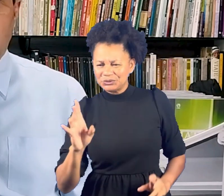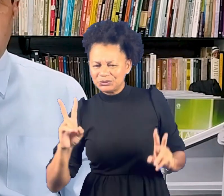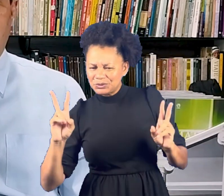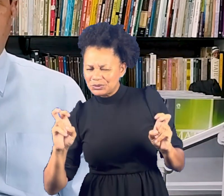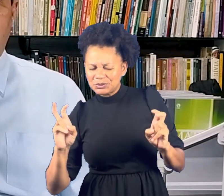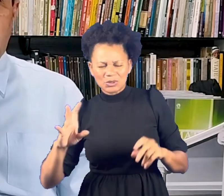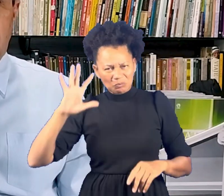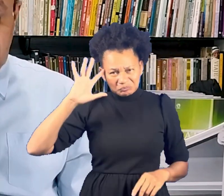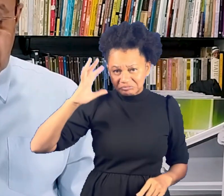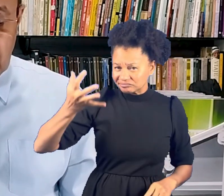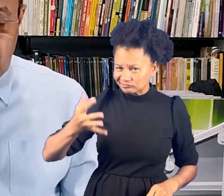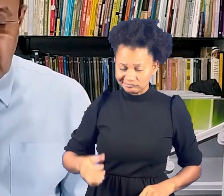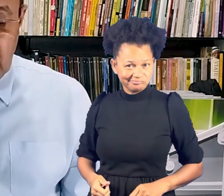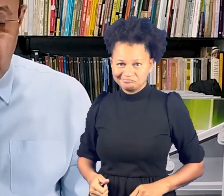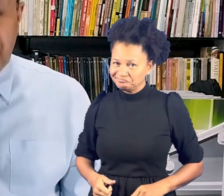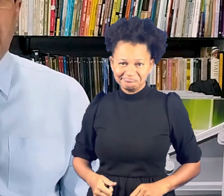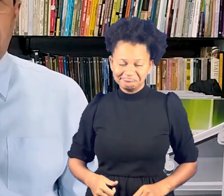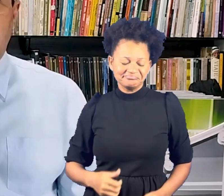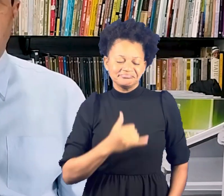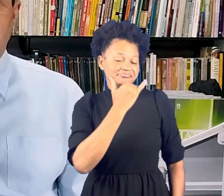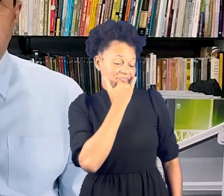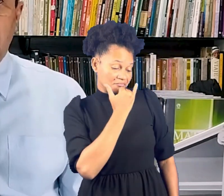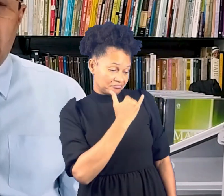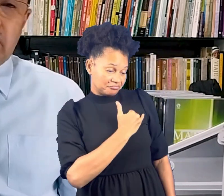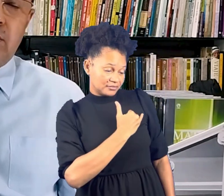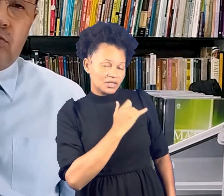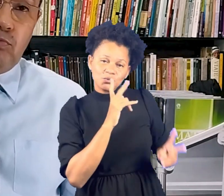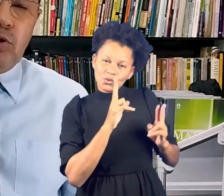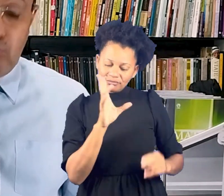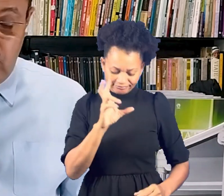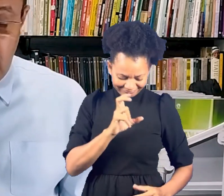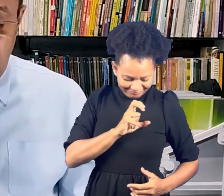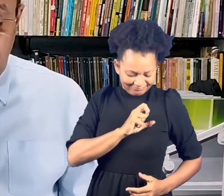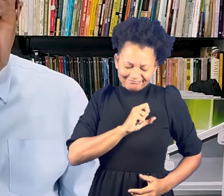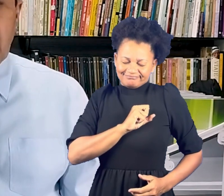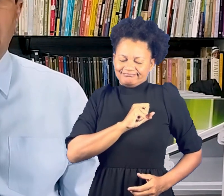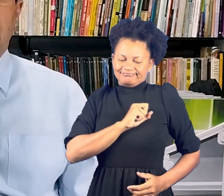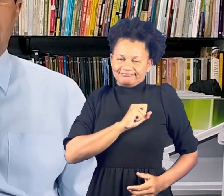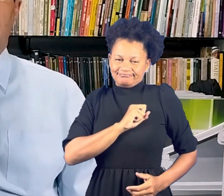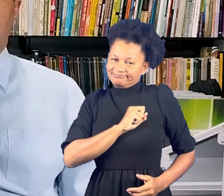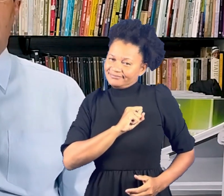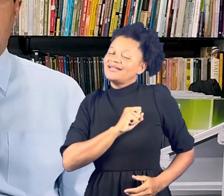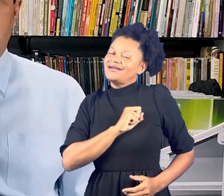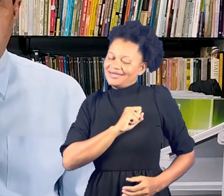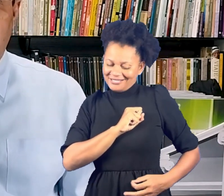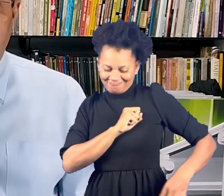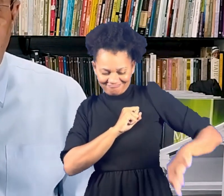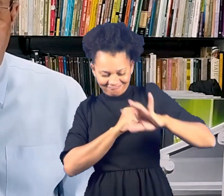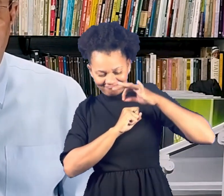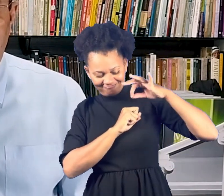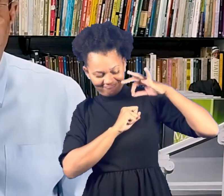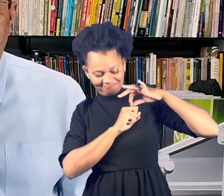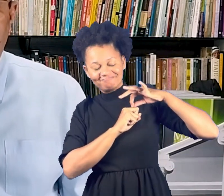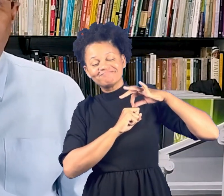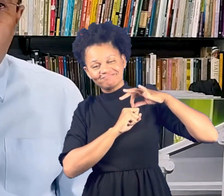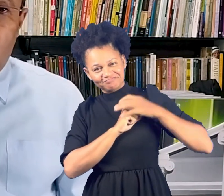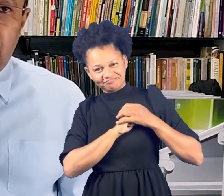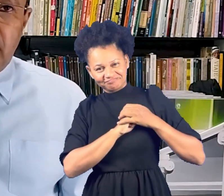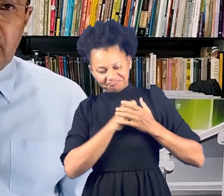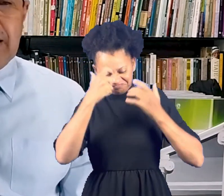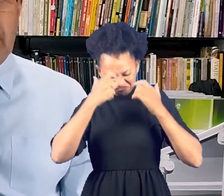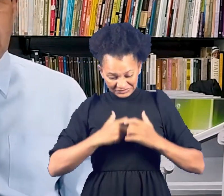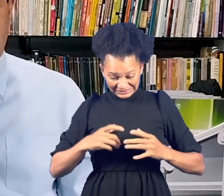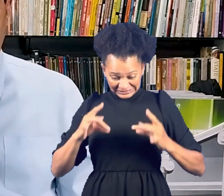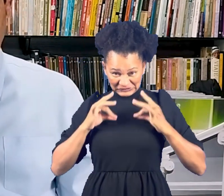apenas uma questão de decisão. Perdão, assim como o amor, eles são espirituais. E